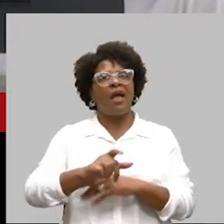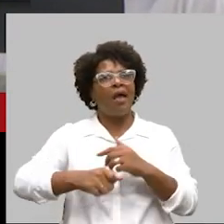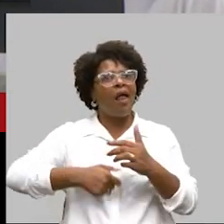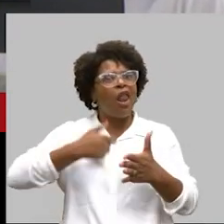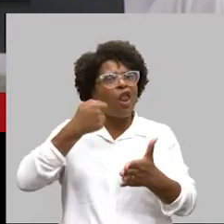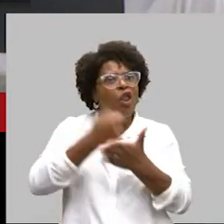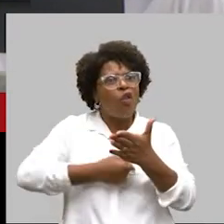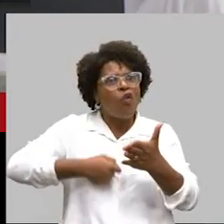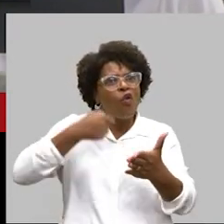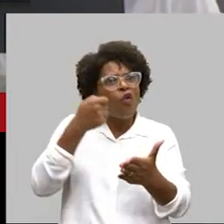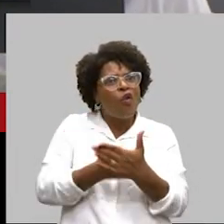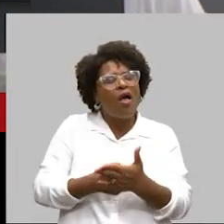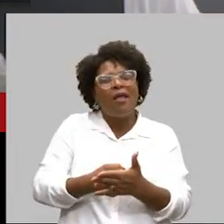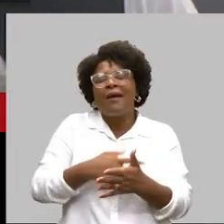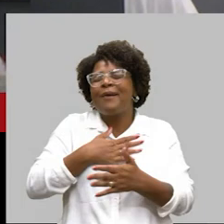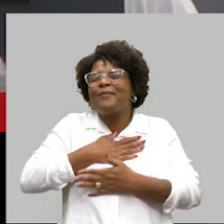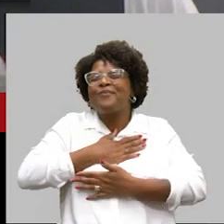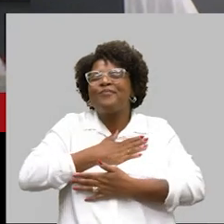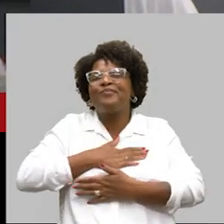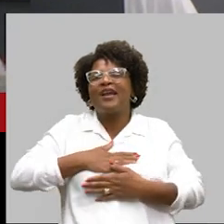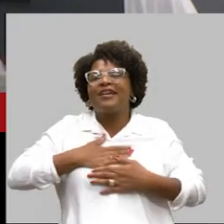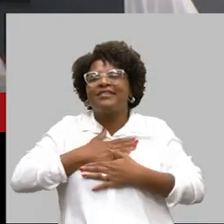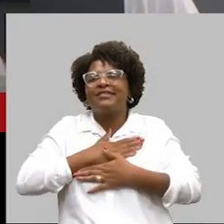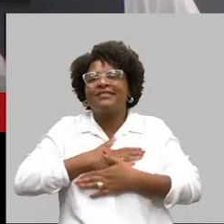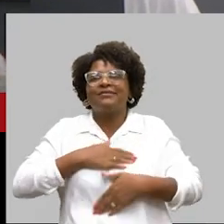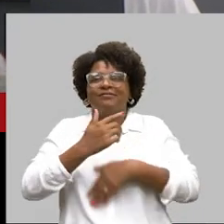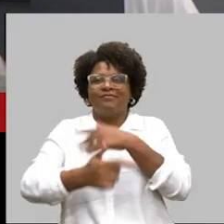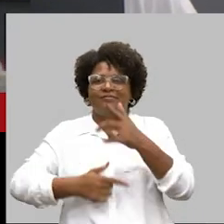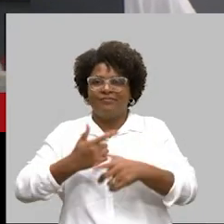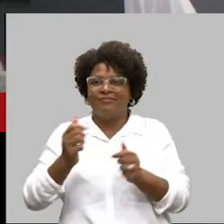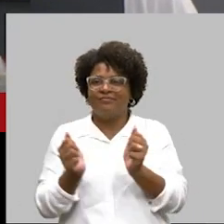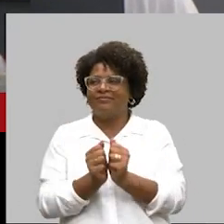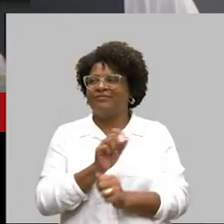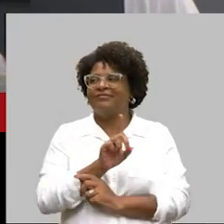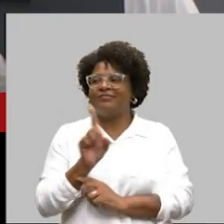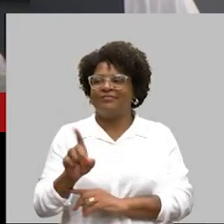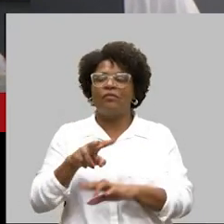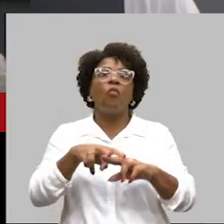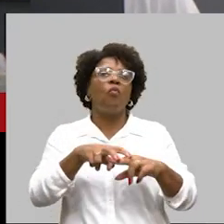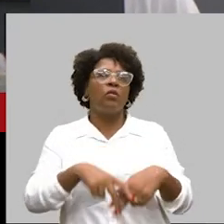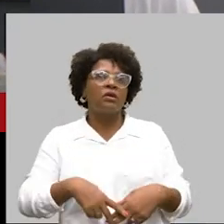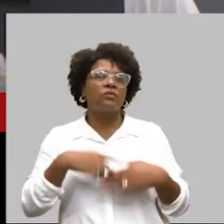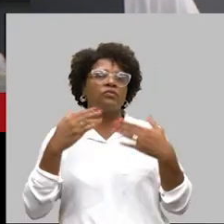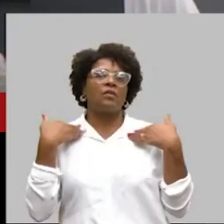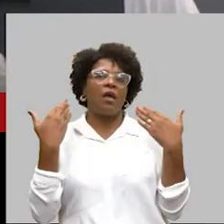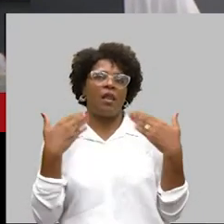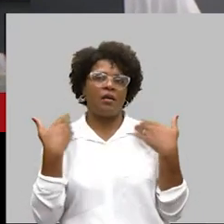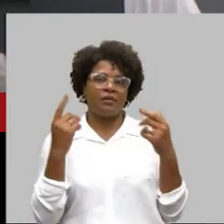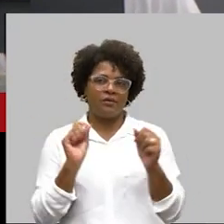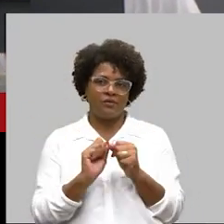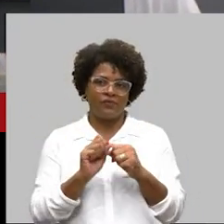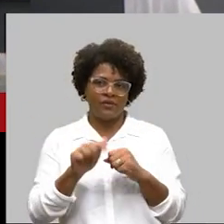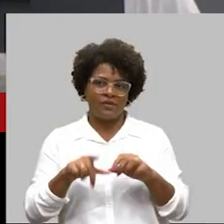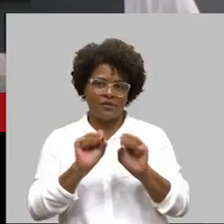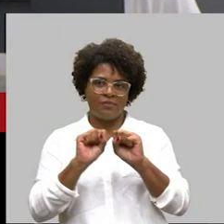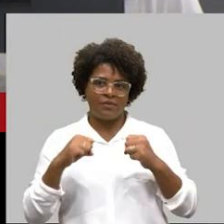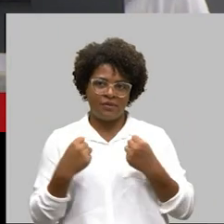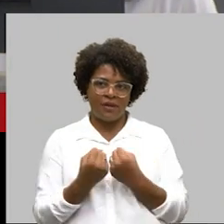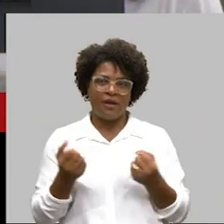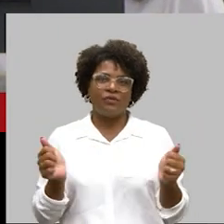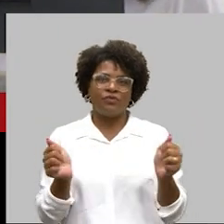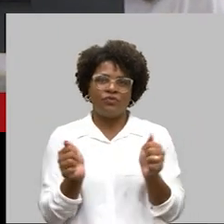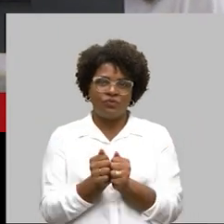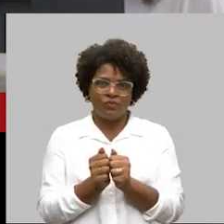trabalhar por isso alegria da gente construir Esse seminário conjuntamente e a presença também do Padre